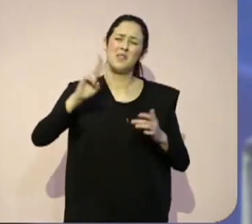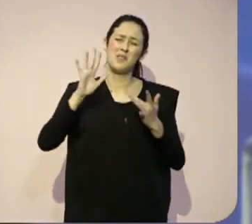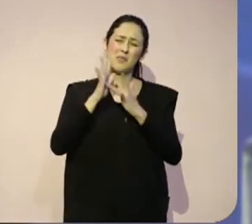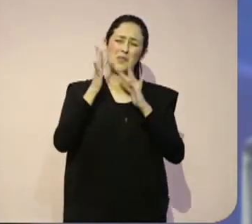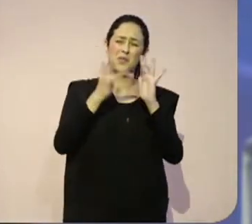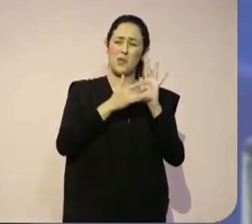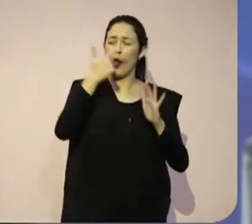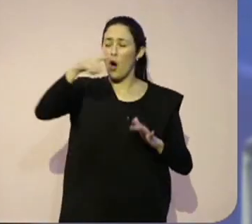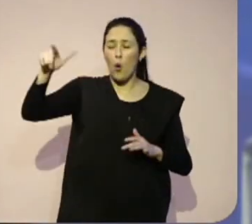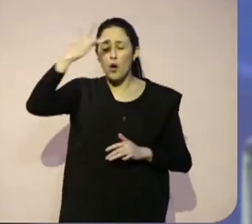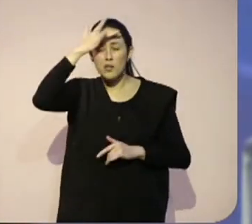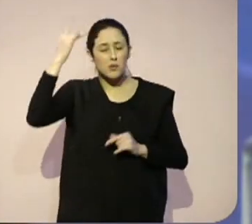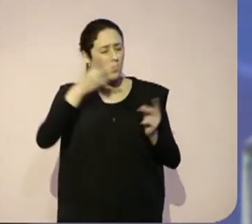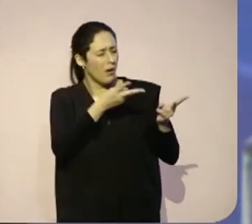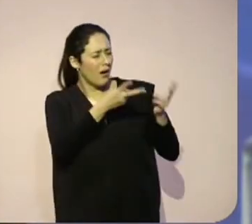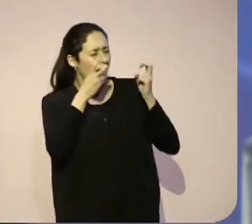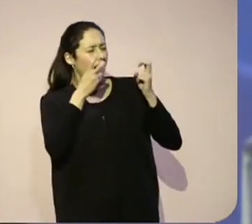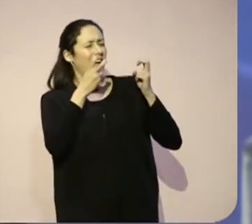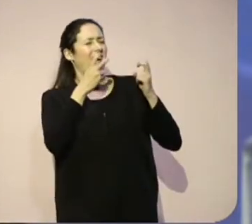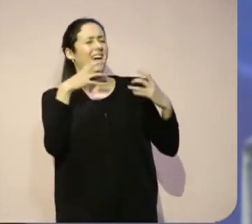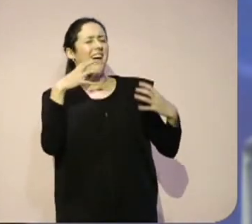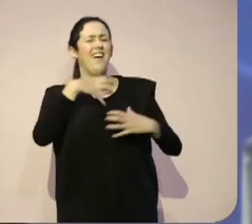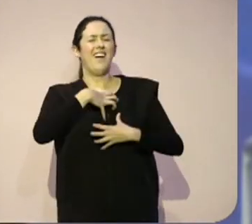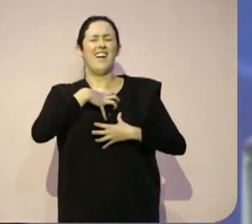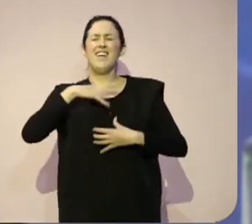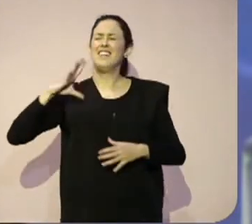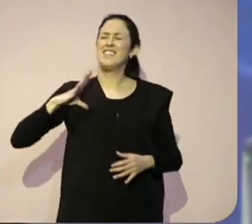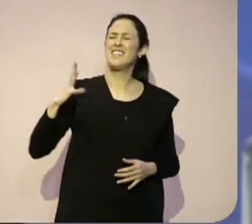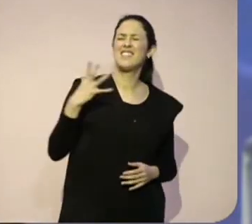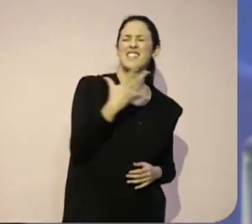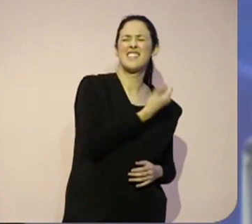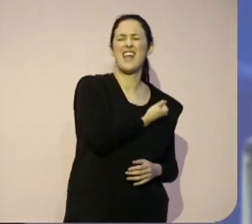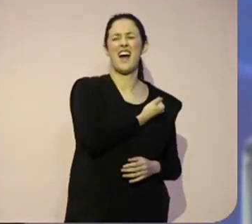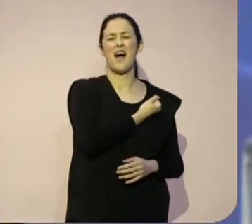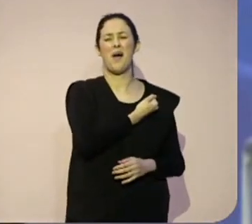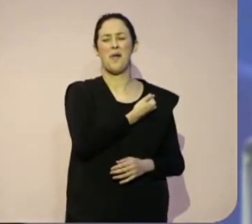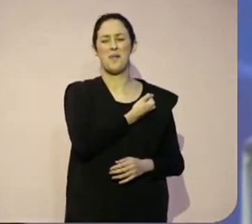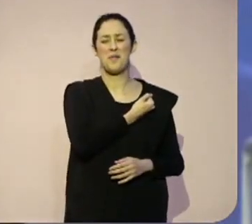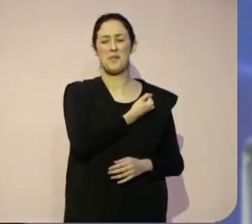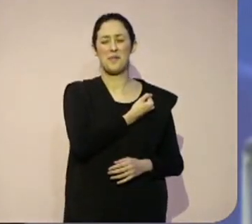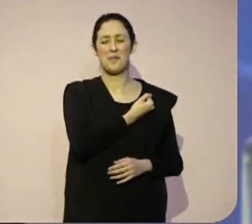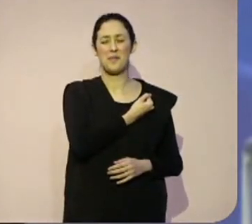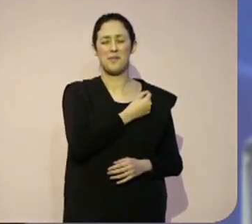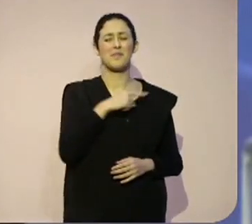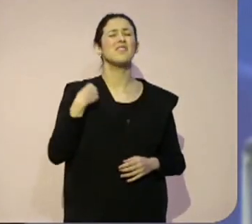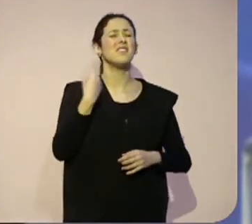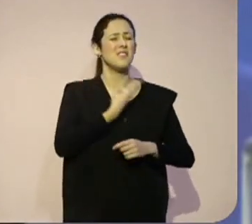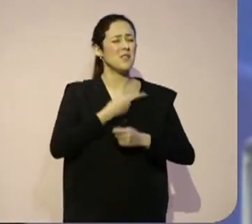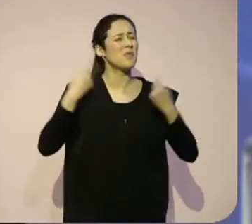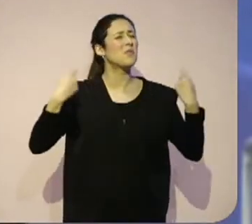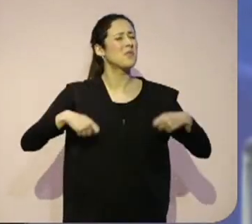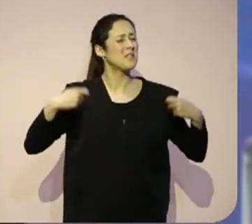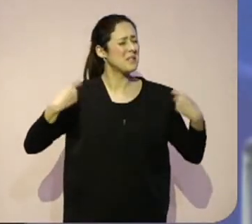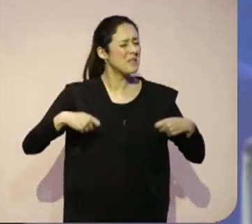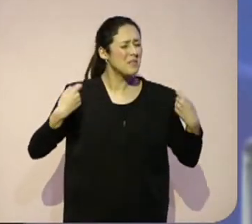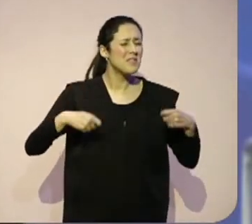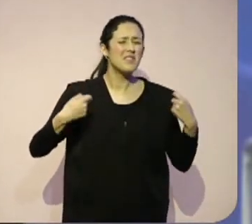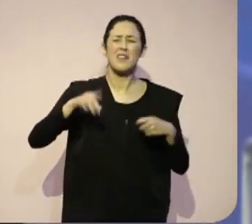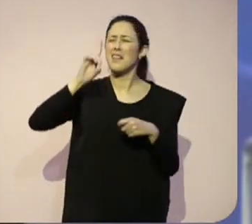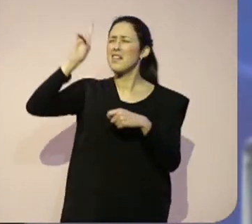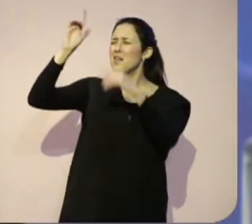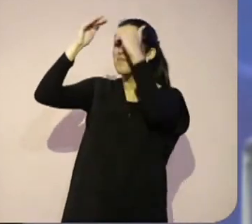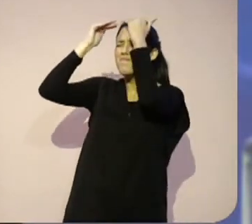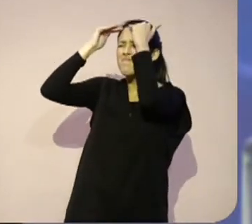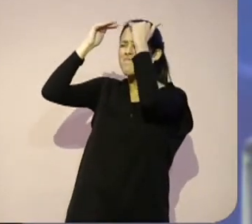sejam salvos por esse nome, o nome de Jesus. A necessidade de não resistir ao teu